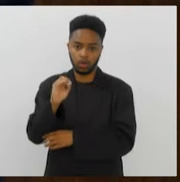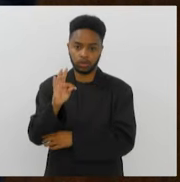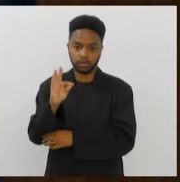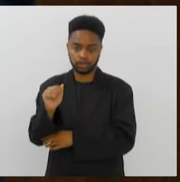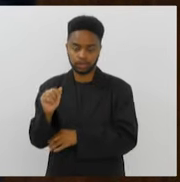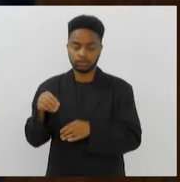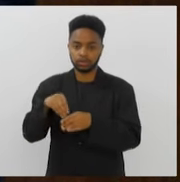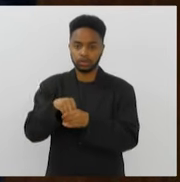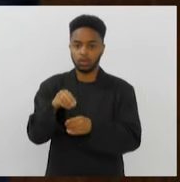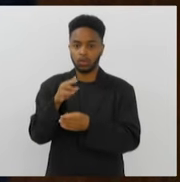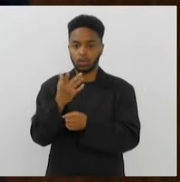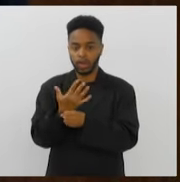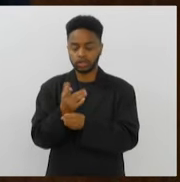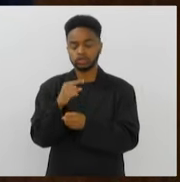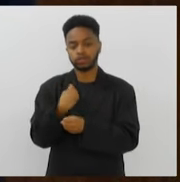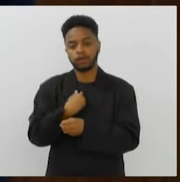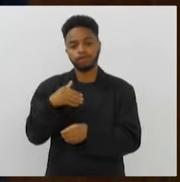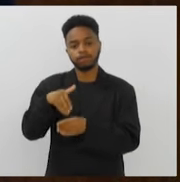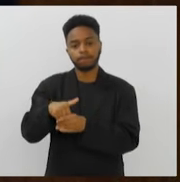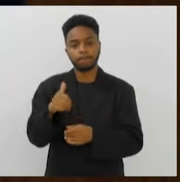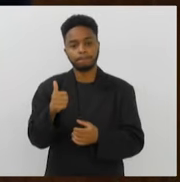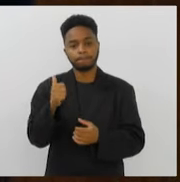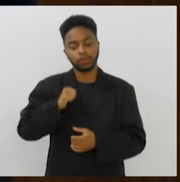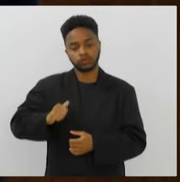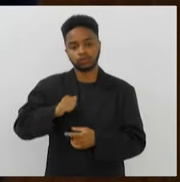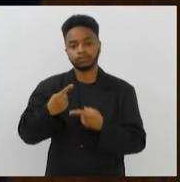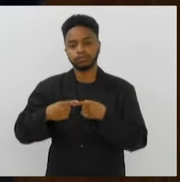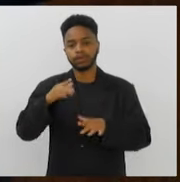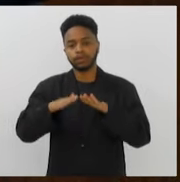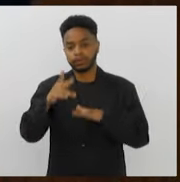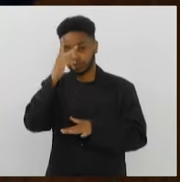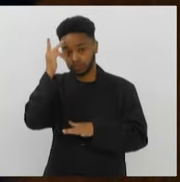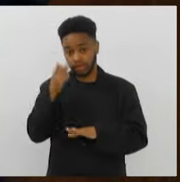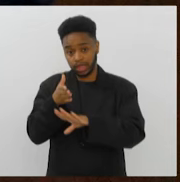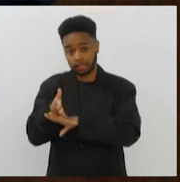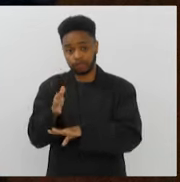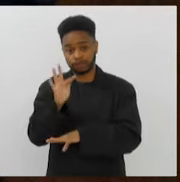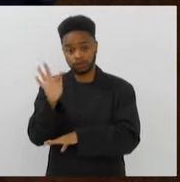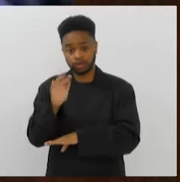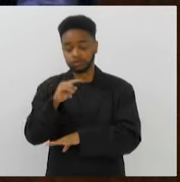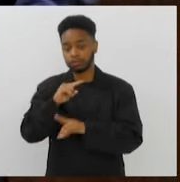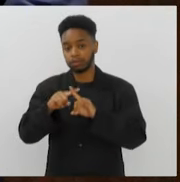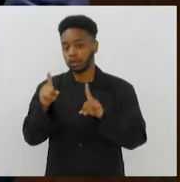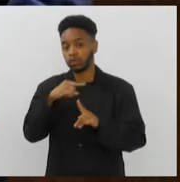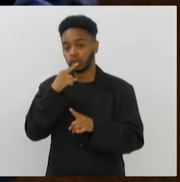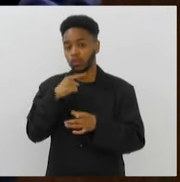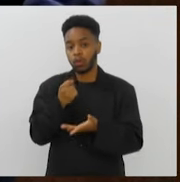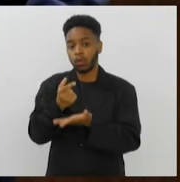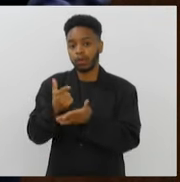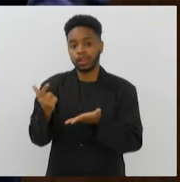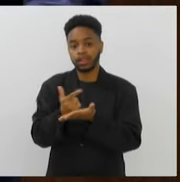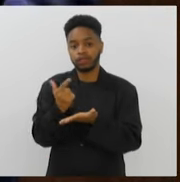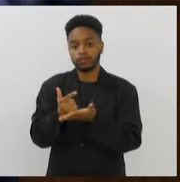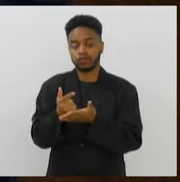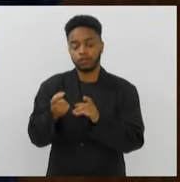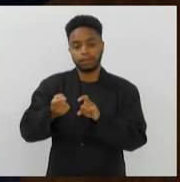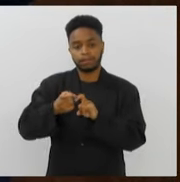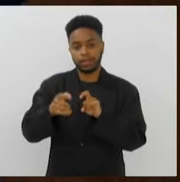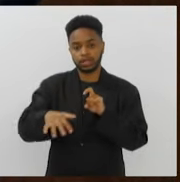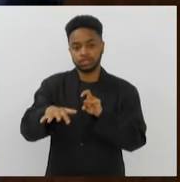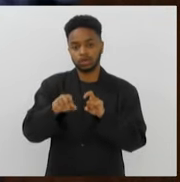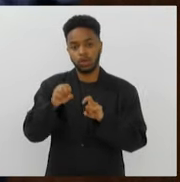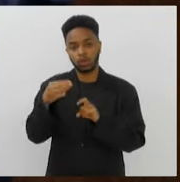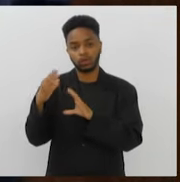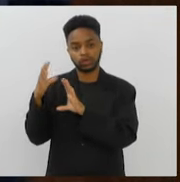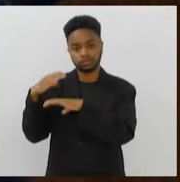votamos bolsa para os cotistas, porque muitas vezes o cotista entra na faculdade e não tem dinheiro para comprar um livro de medicina, né? Um livro de